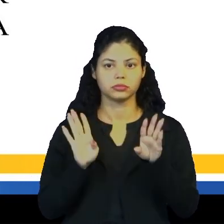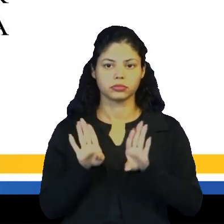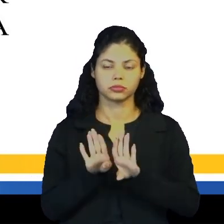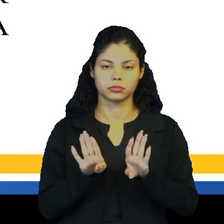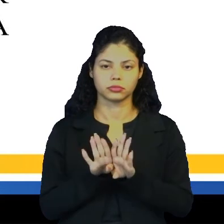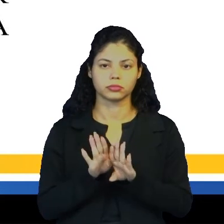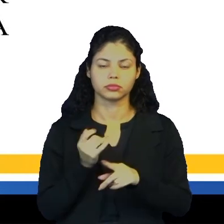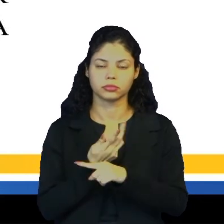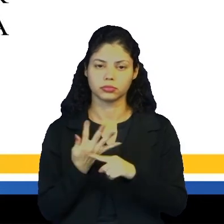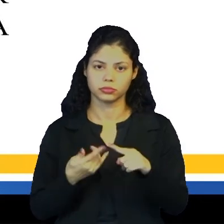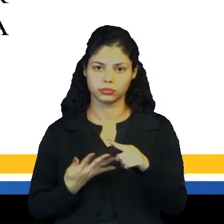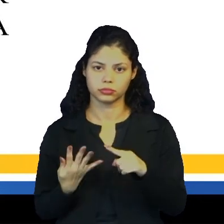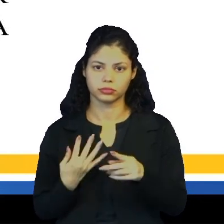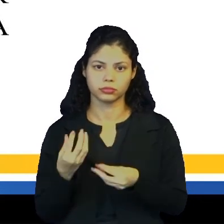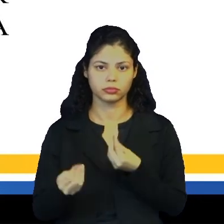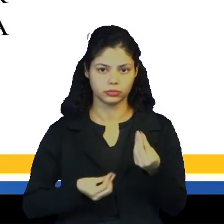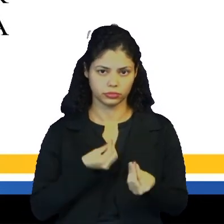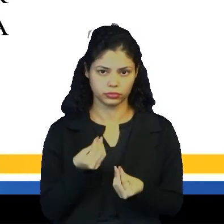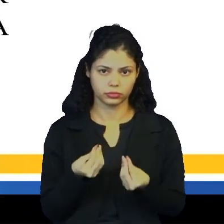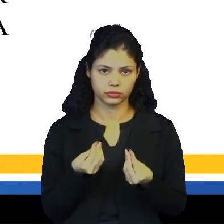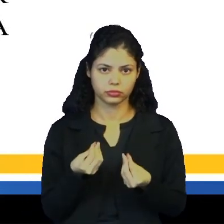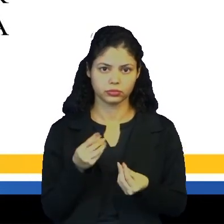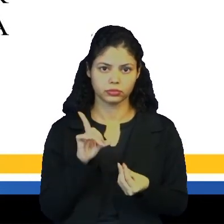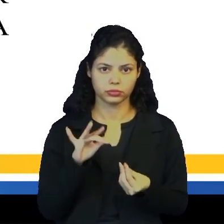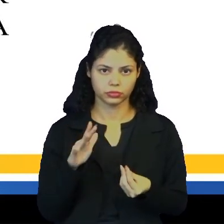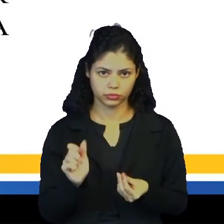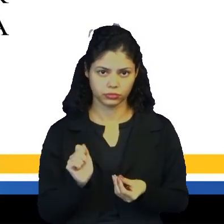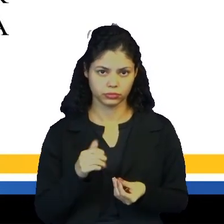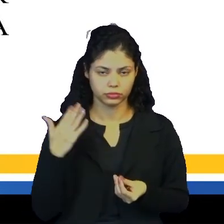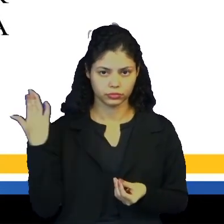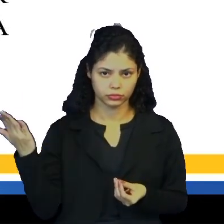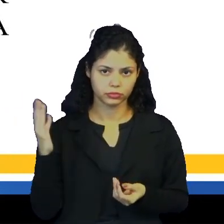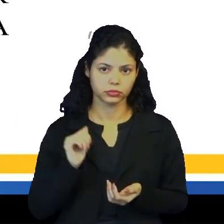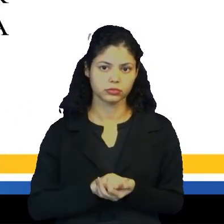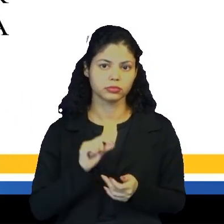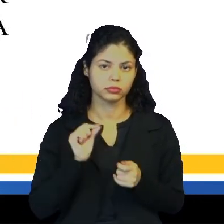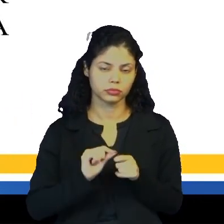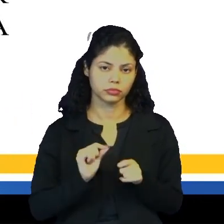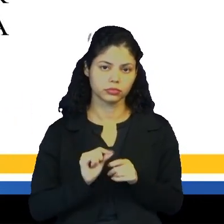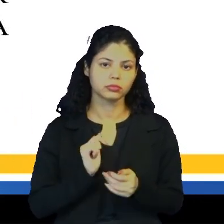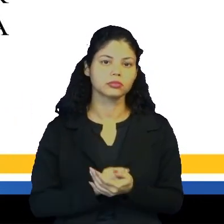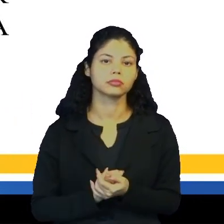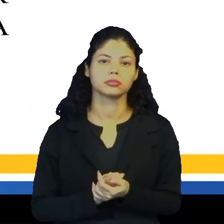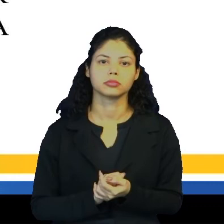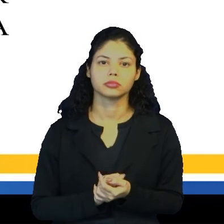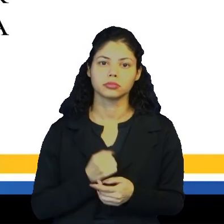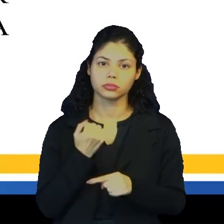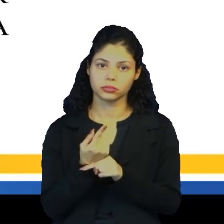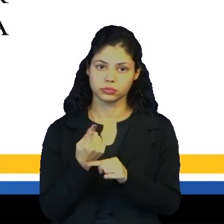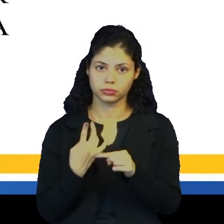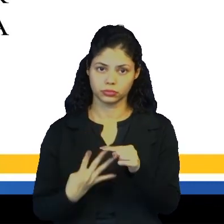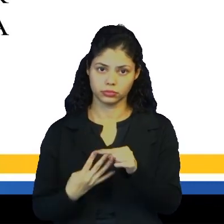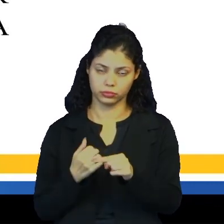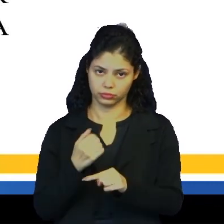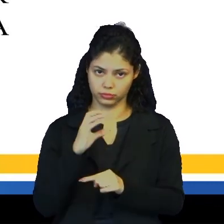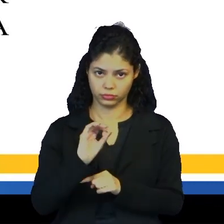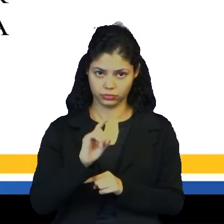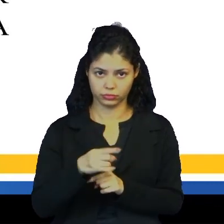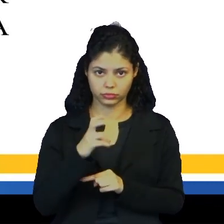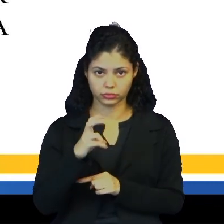dessa fração e indicar como decimais? Pois é, foi o que eu fiz aí. 1/4, na